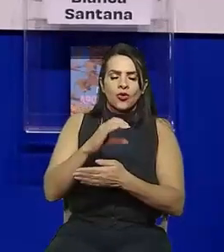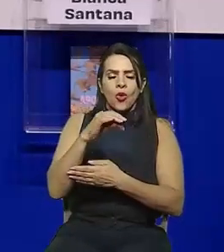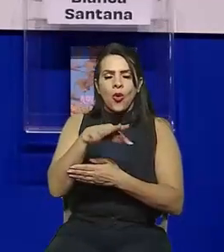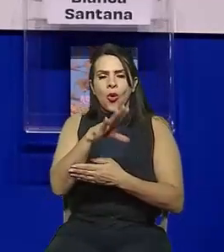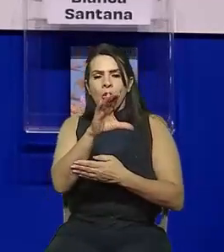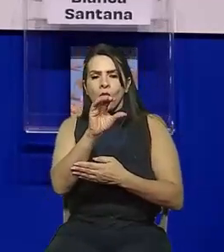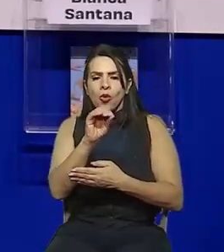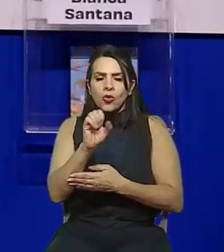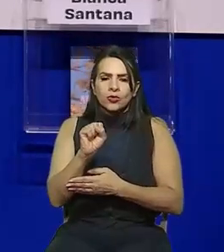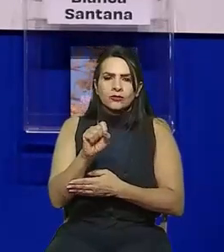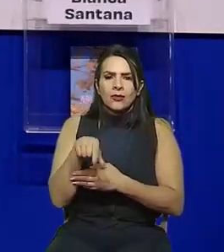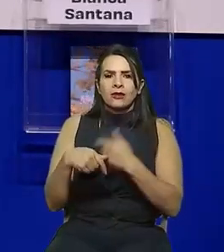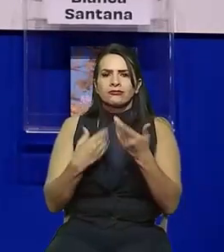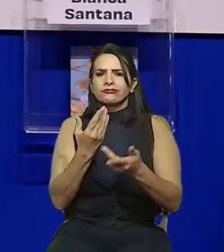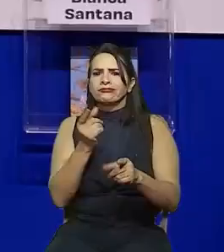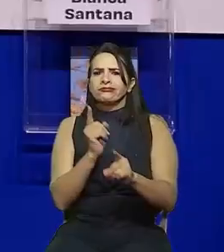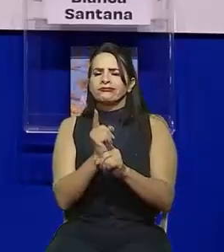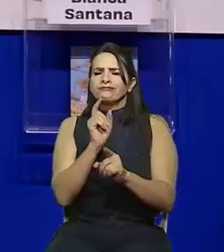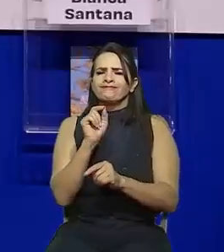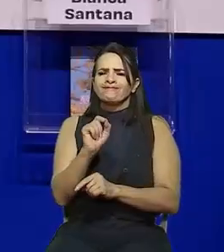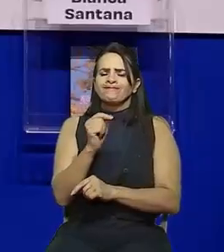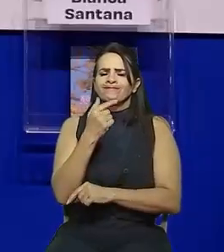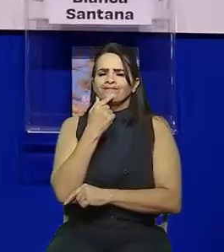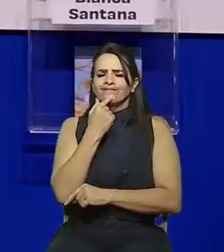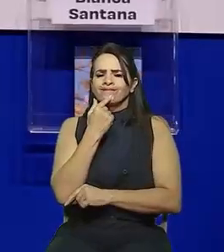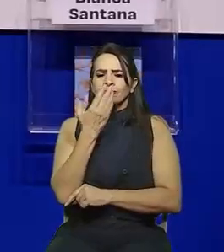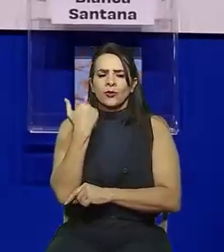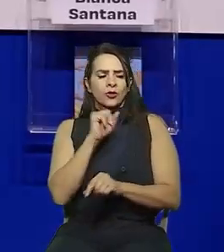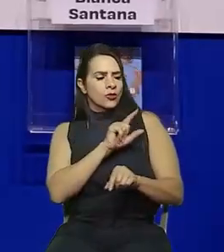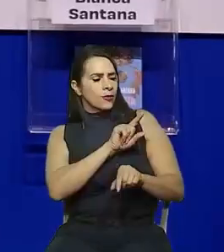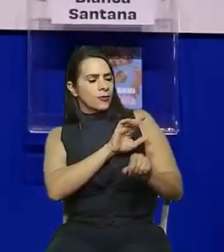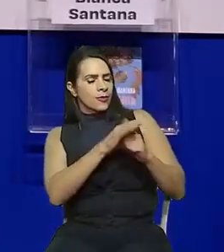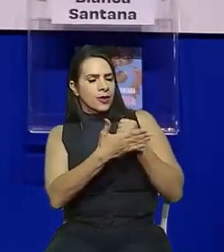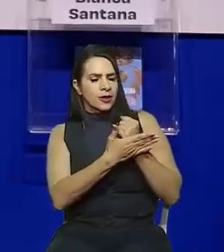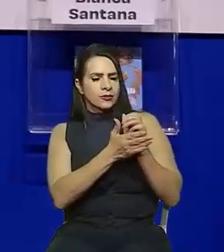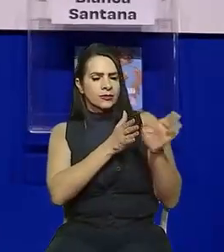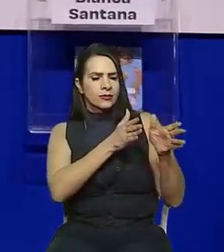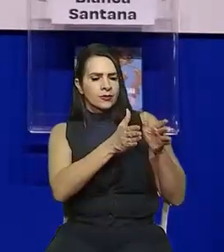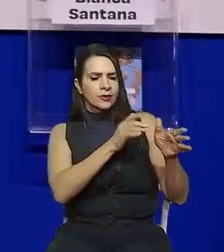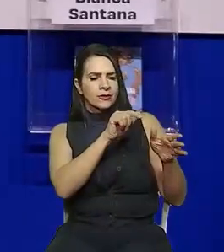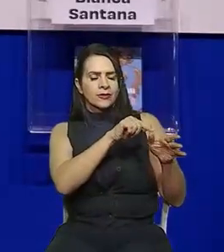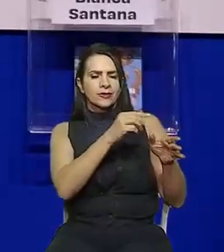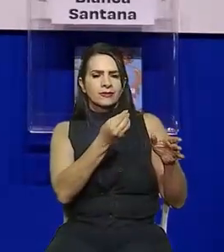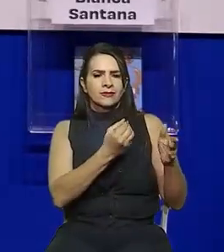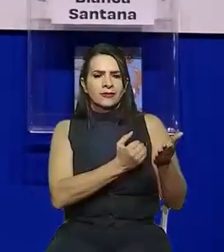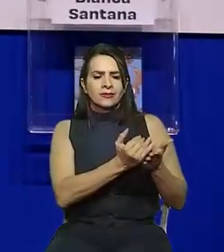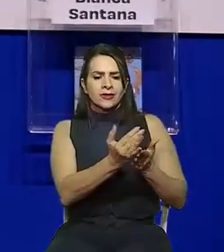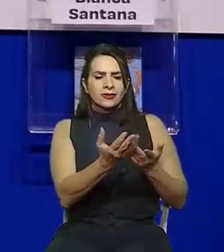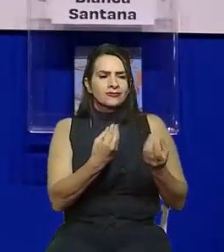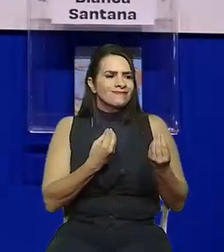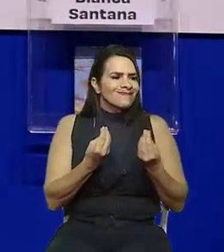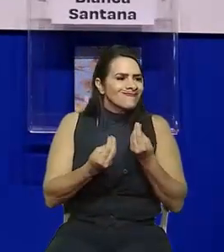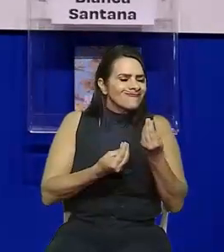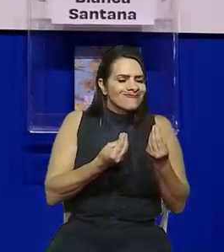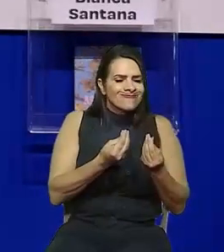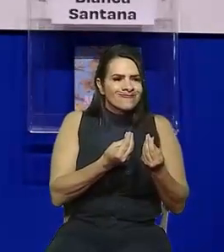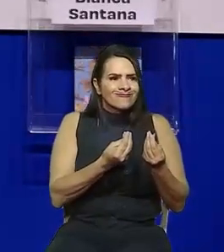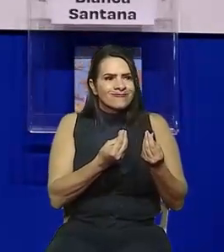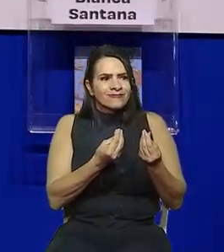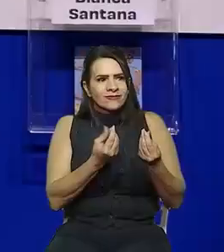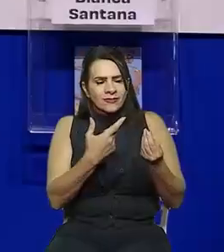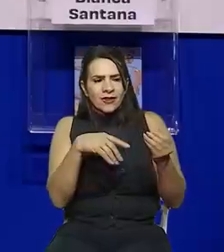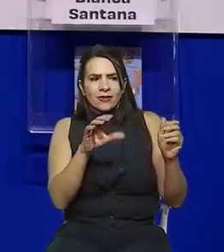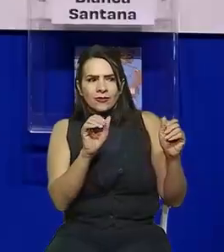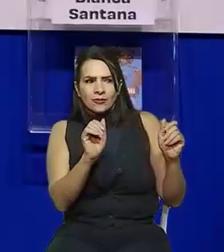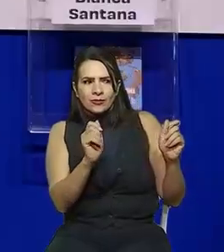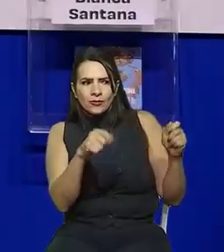belo dia, eu achei, isso durante a pandemia, que foi... Assim, eu comecei a mexer nisso, eu digo, dá para